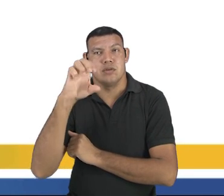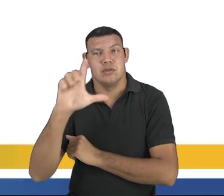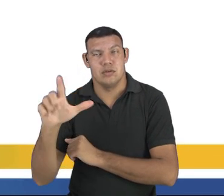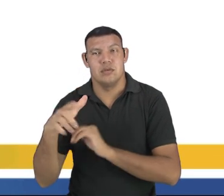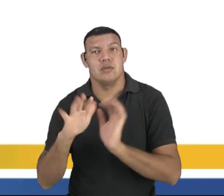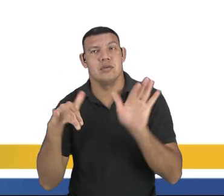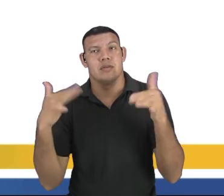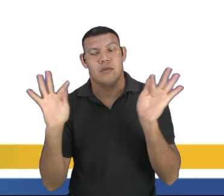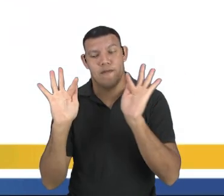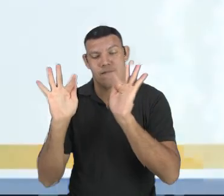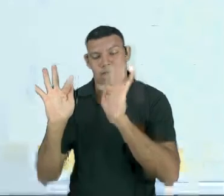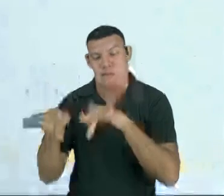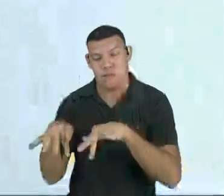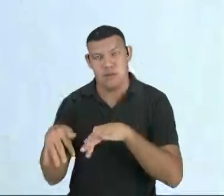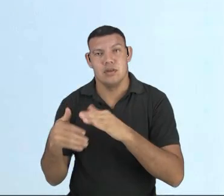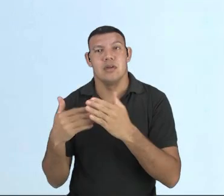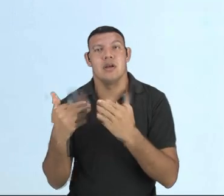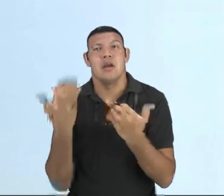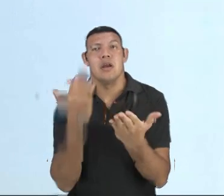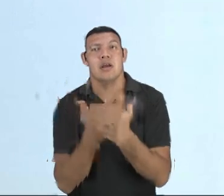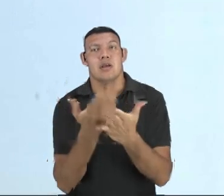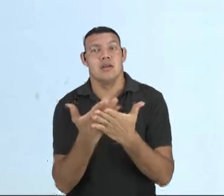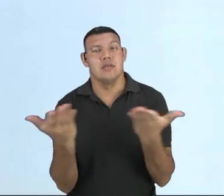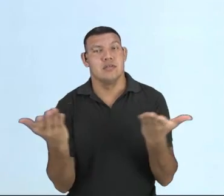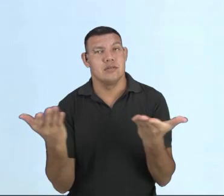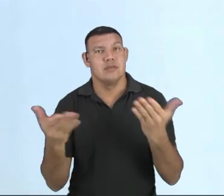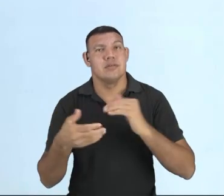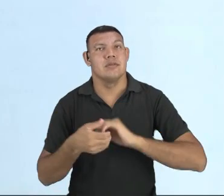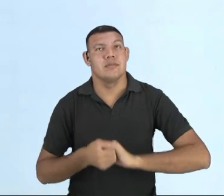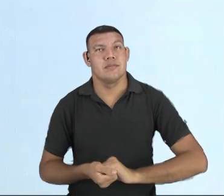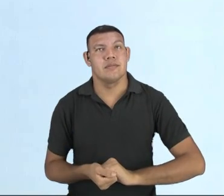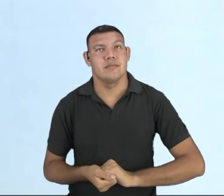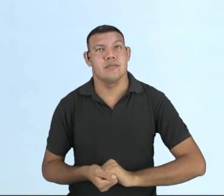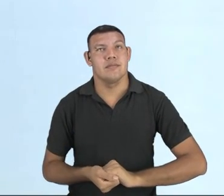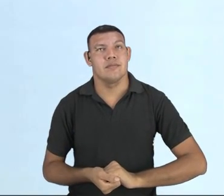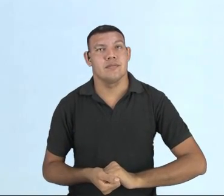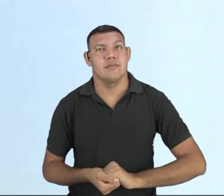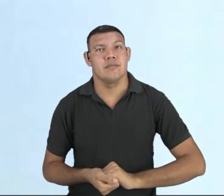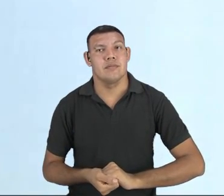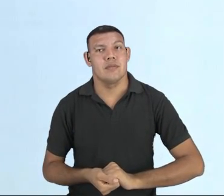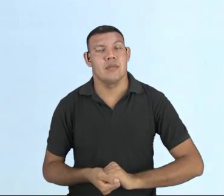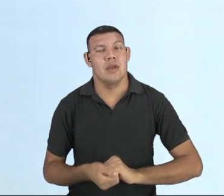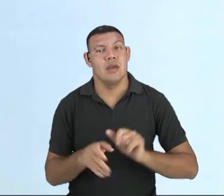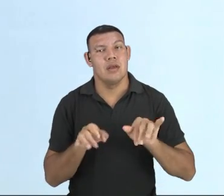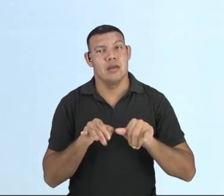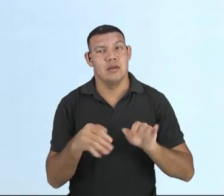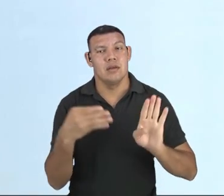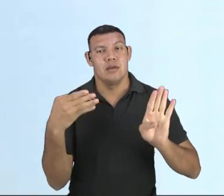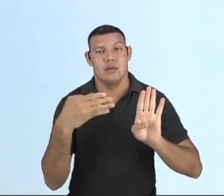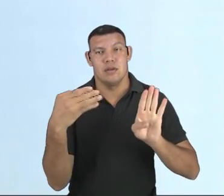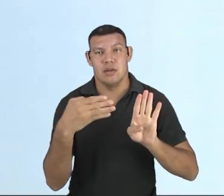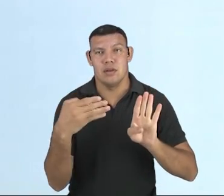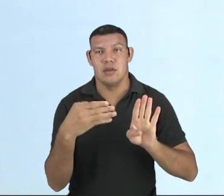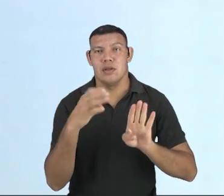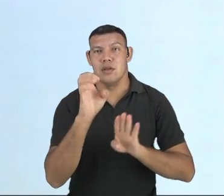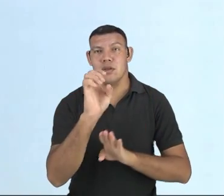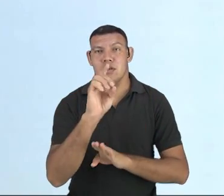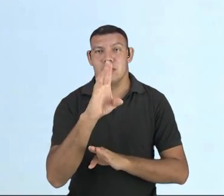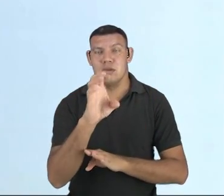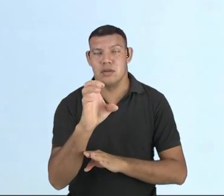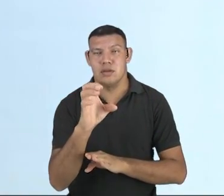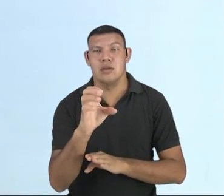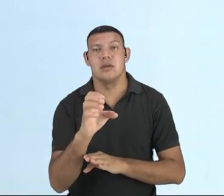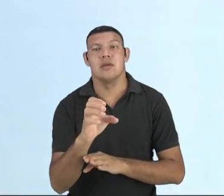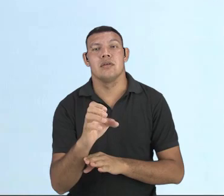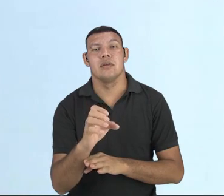isso, nós chegamos ao final dessa aula, pessoal. Para acessar essa aula ou as demais aulas, você no final